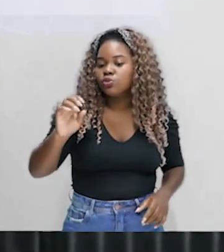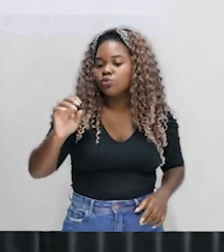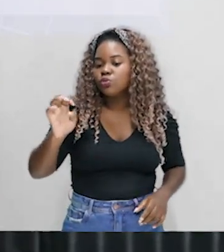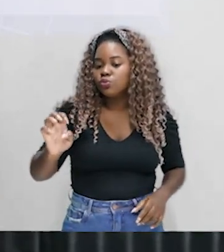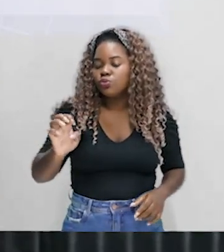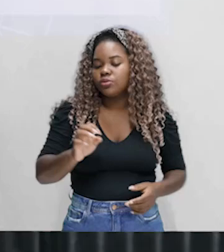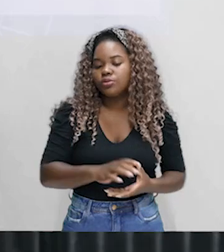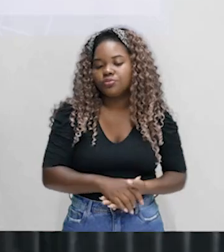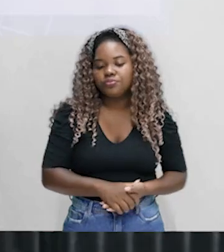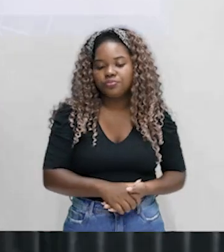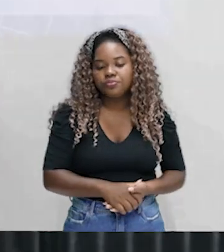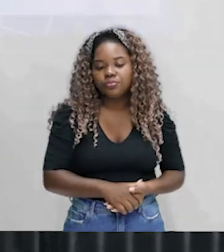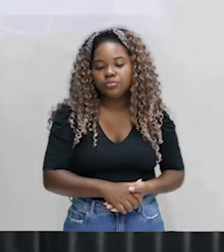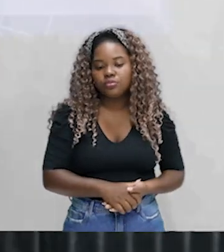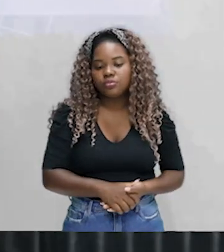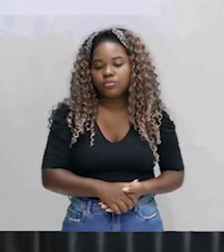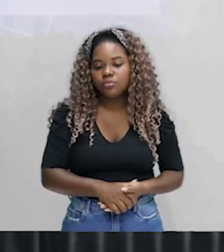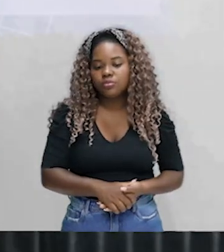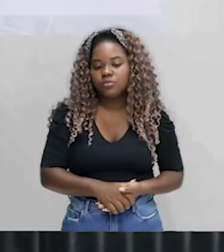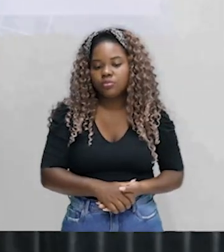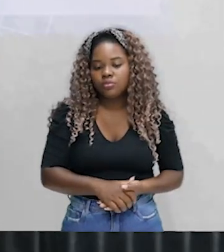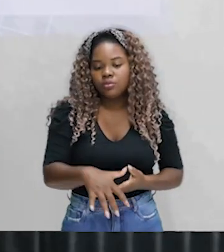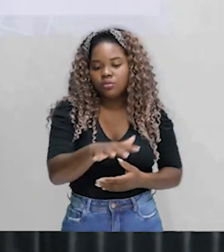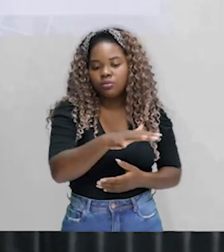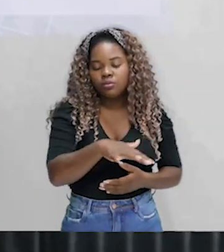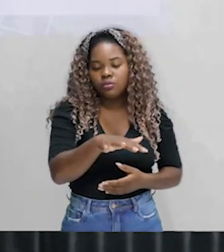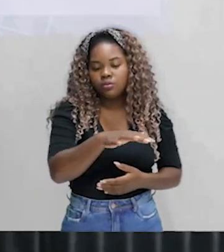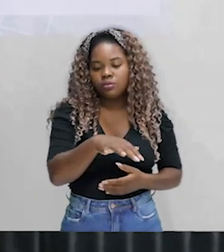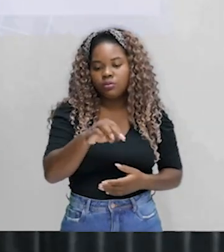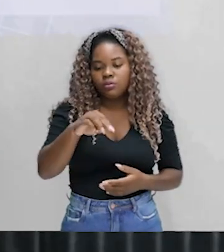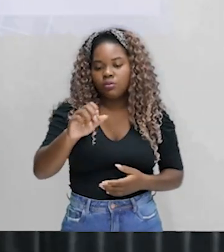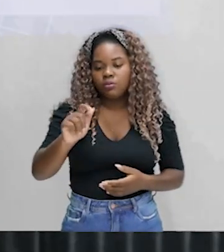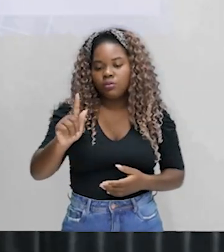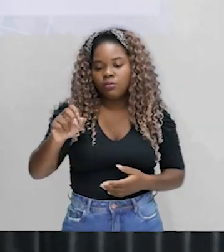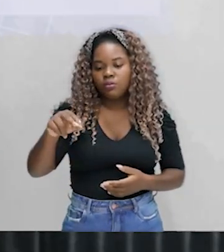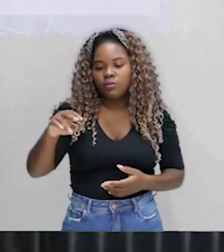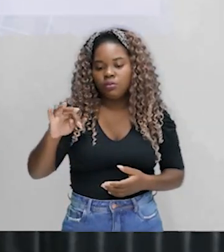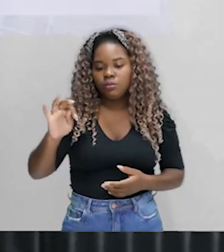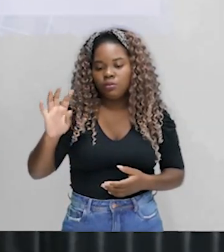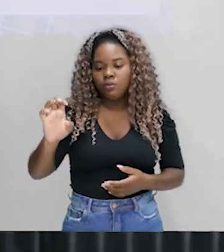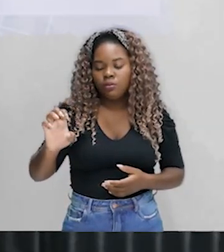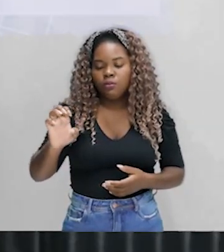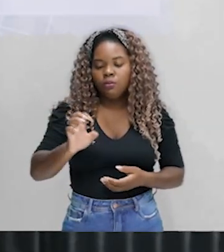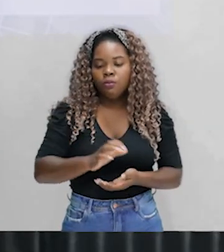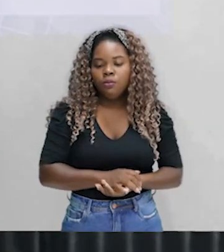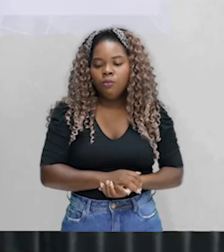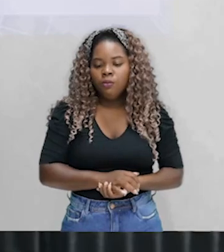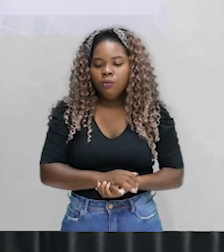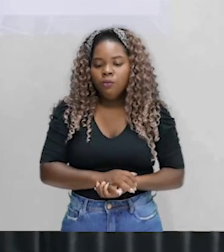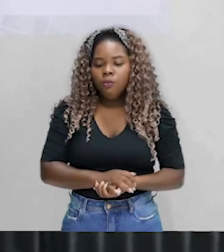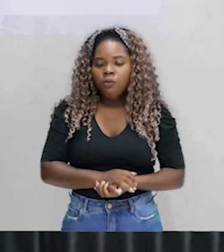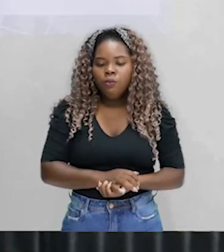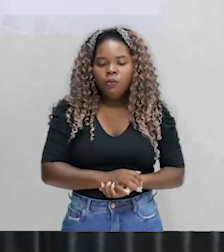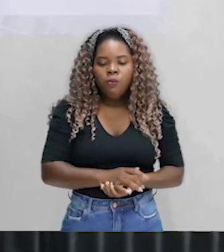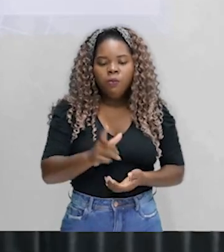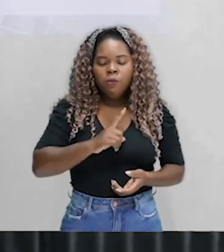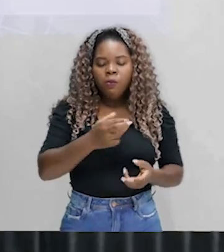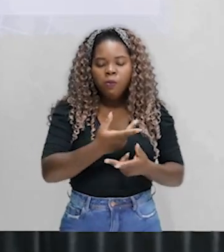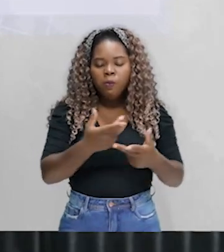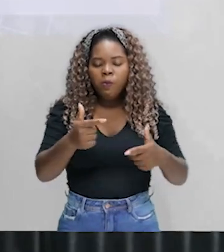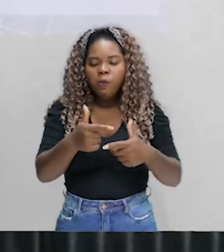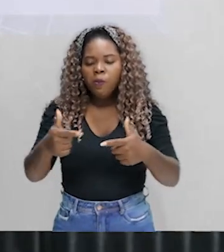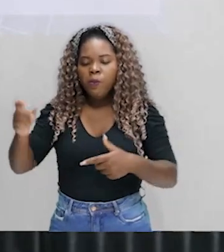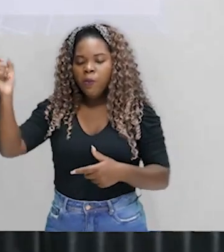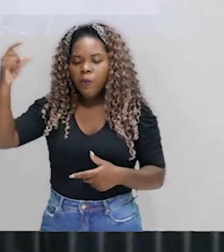vivos muito grande. O campo magnético desvia as tempestades solares. Inclusive, nós temos aí